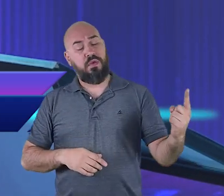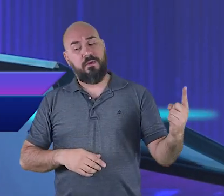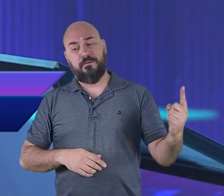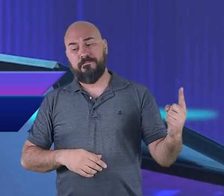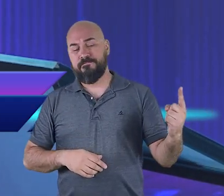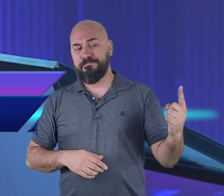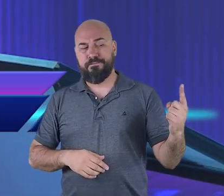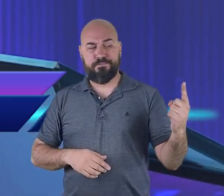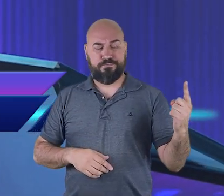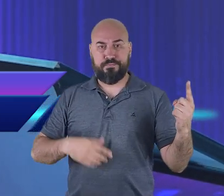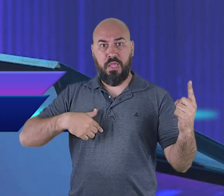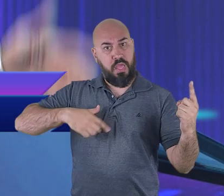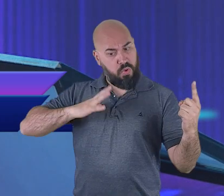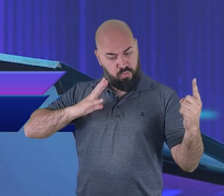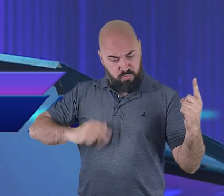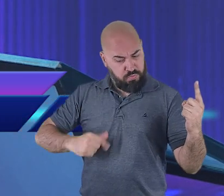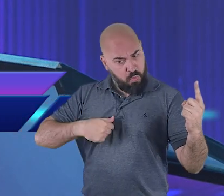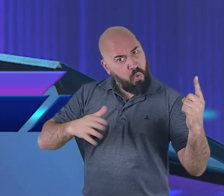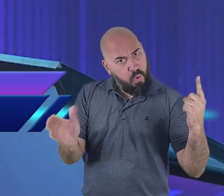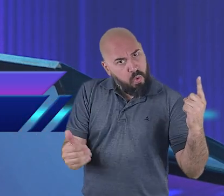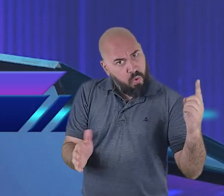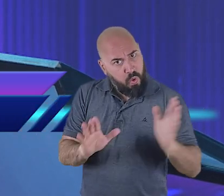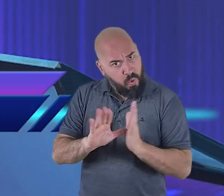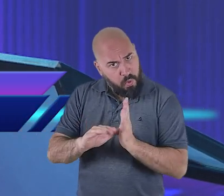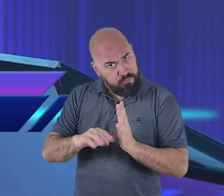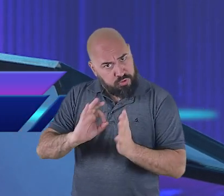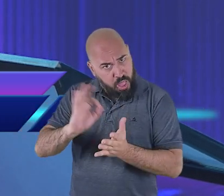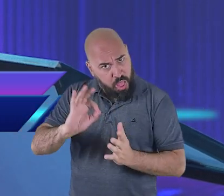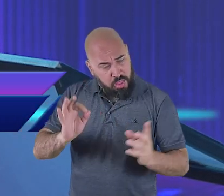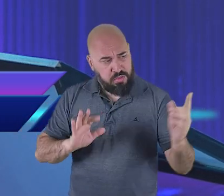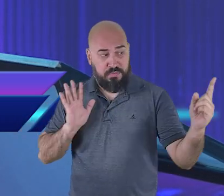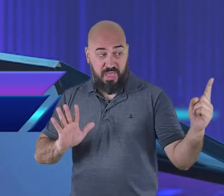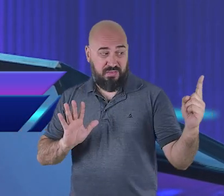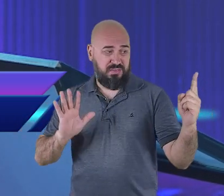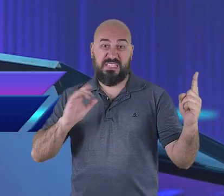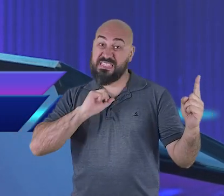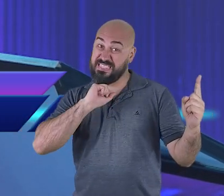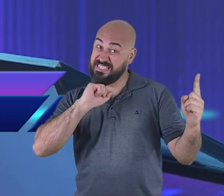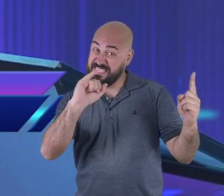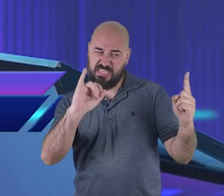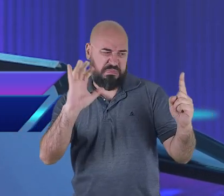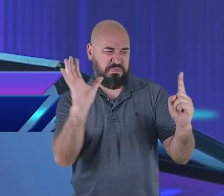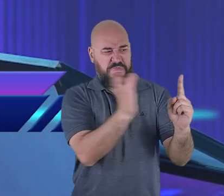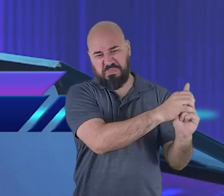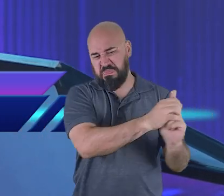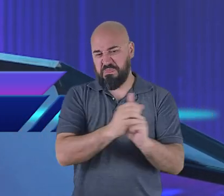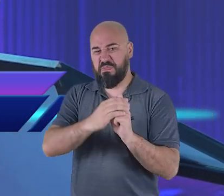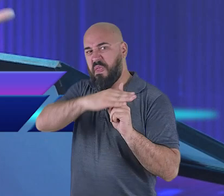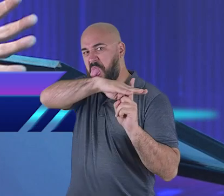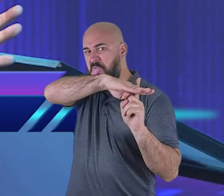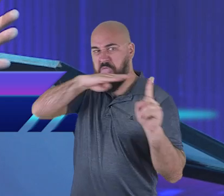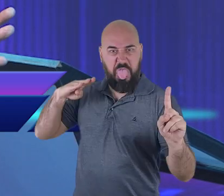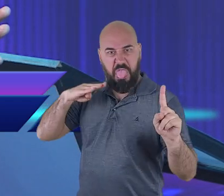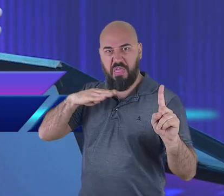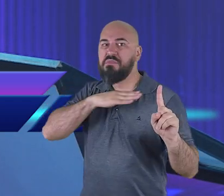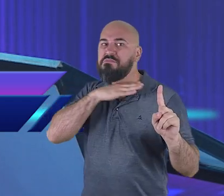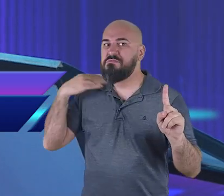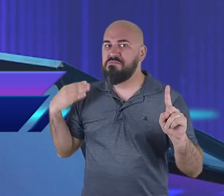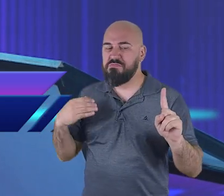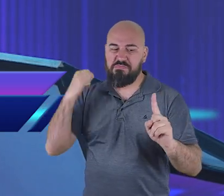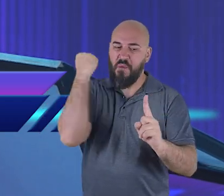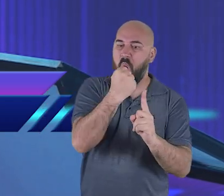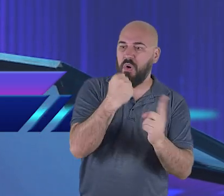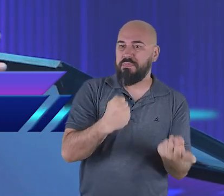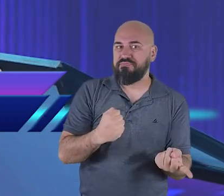inocência se matasse todos os gerentes? Dificilmente. Pensaríamos que ele era realmente culpado e